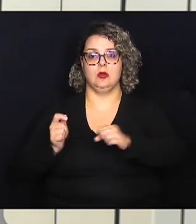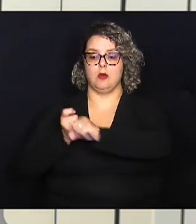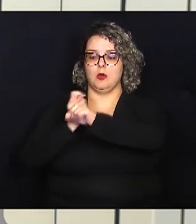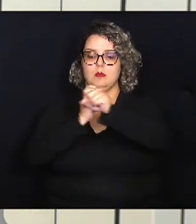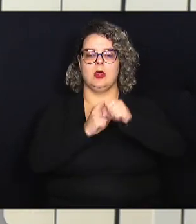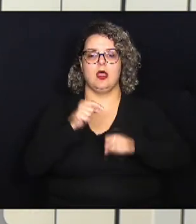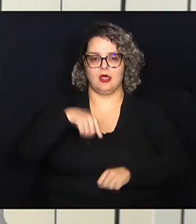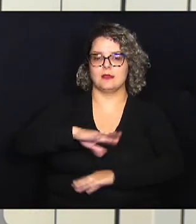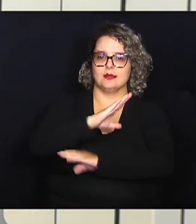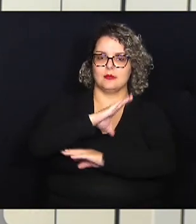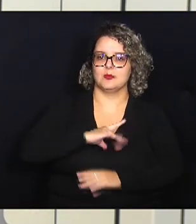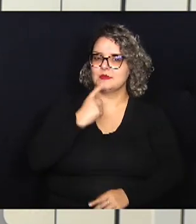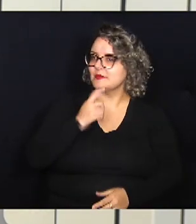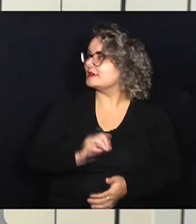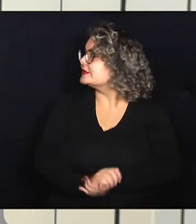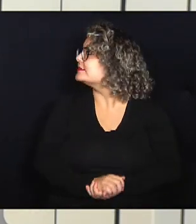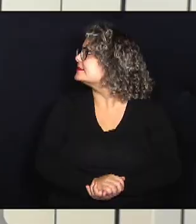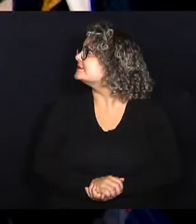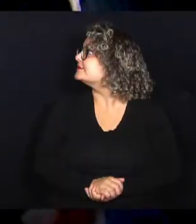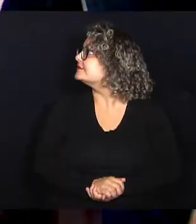Câmara Municipal.